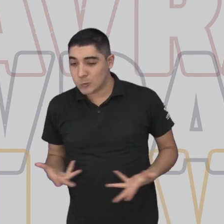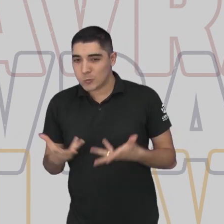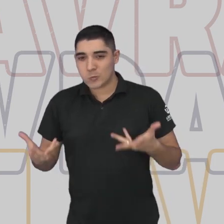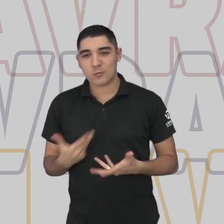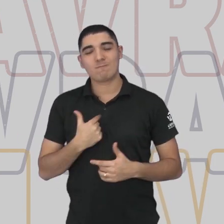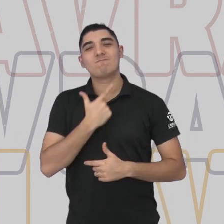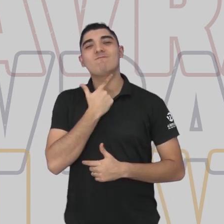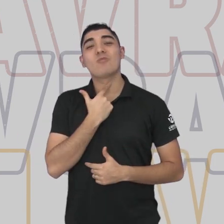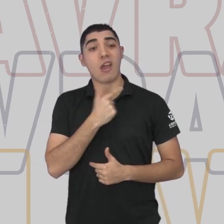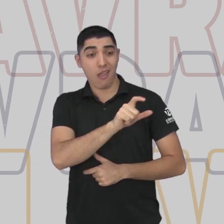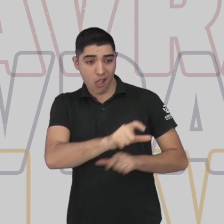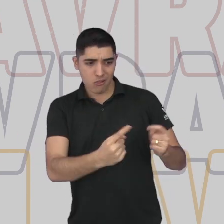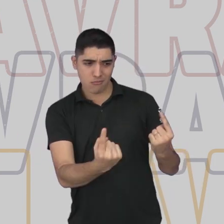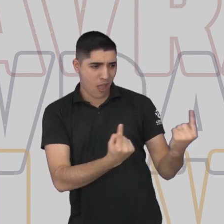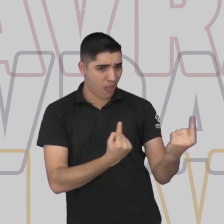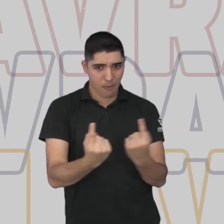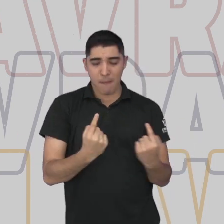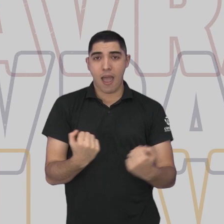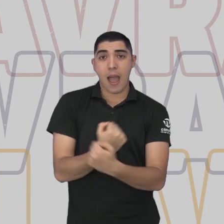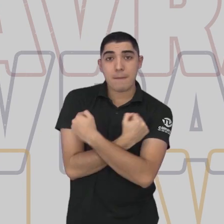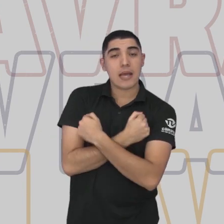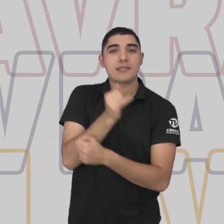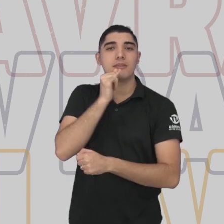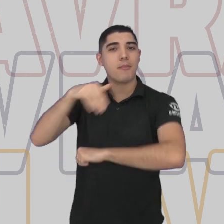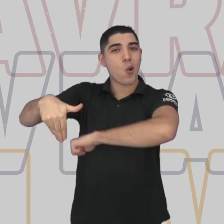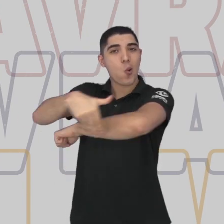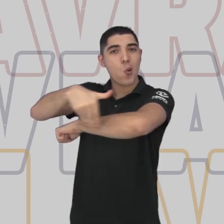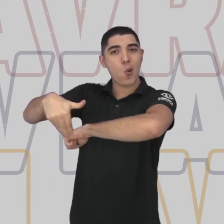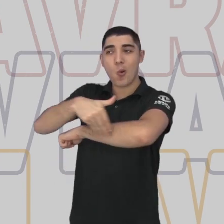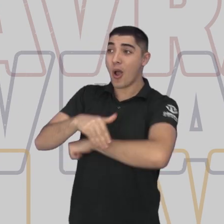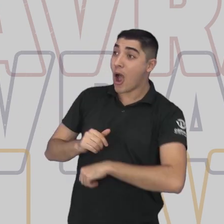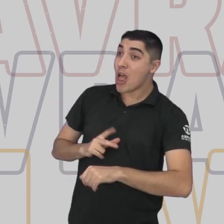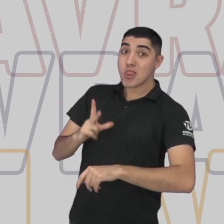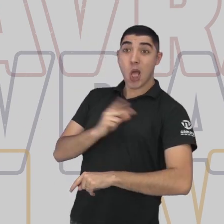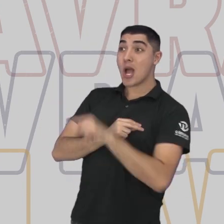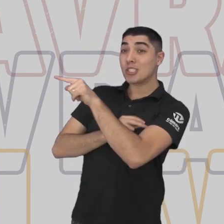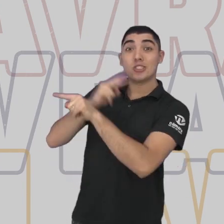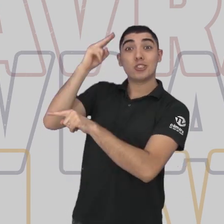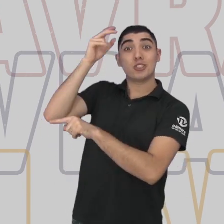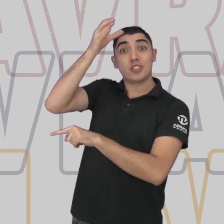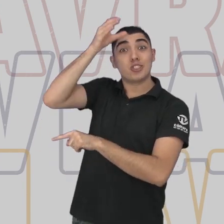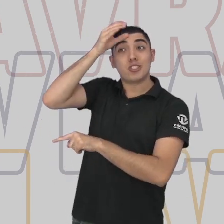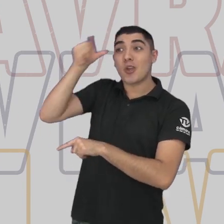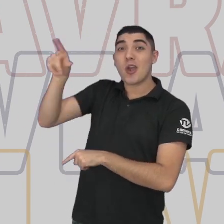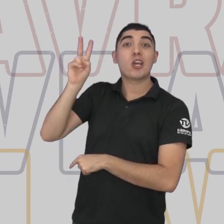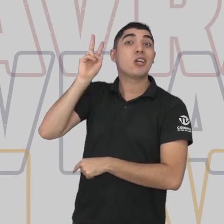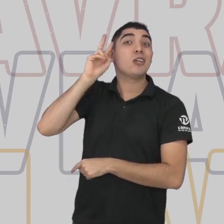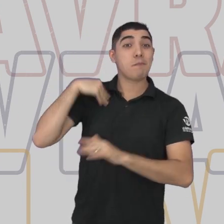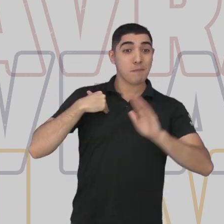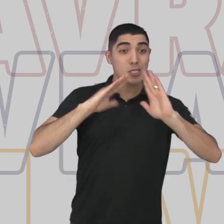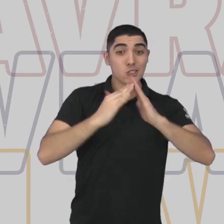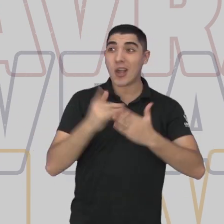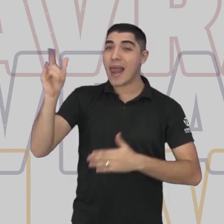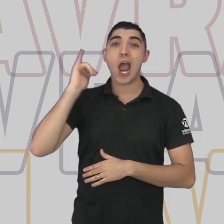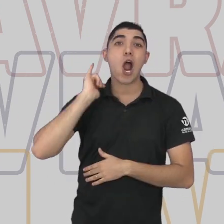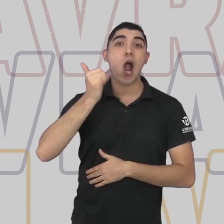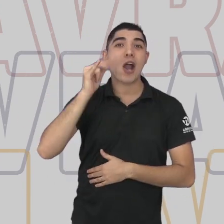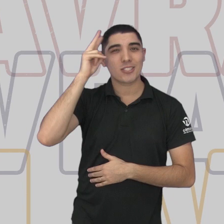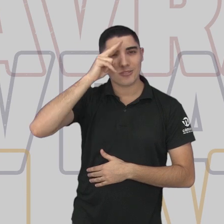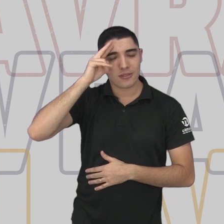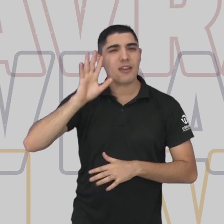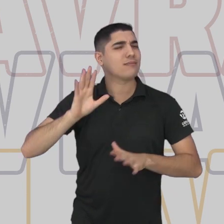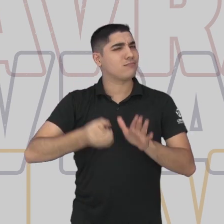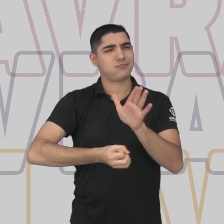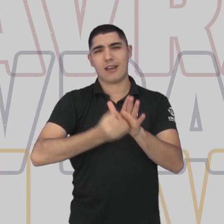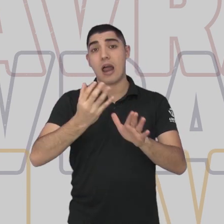essa recepção, eles virem me abraçar, quando encontra na rua, nossa, o tio que contou a história lá na minha escola, tal.